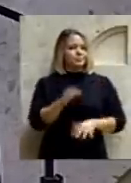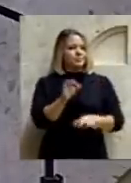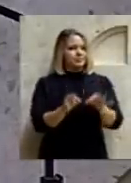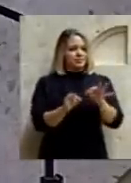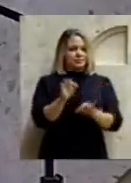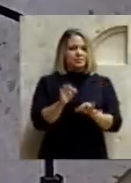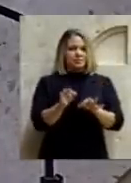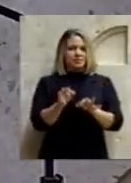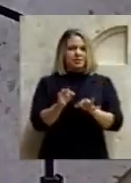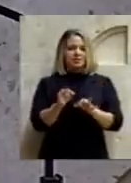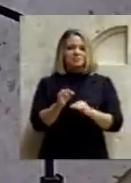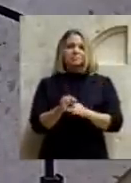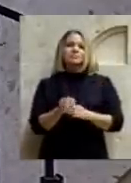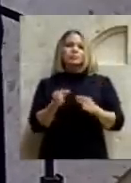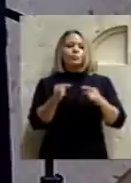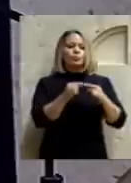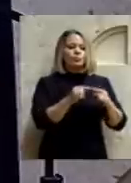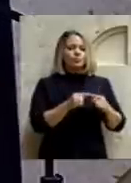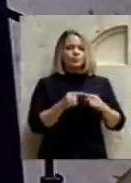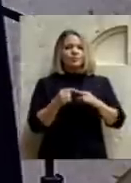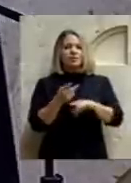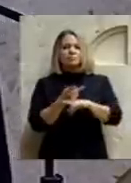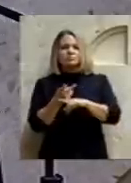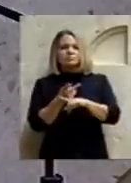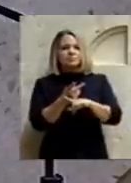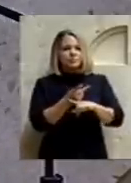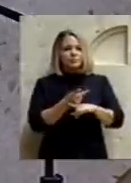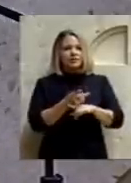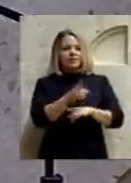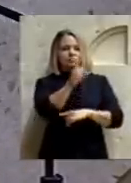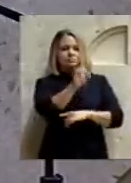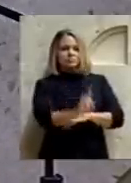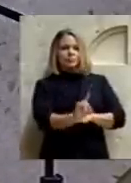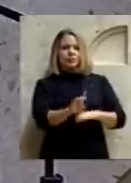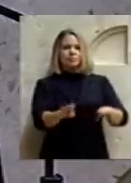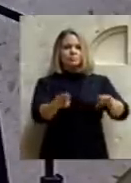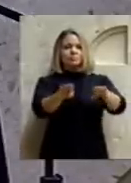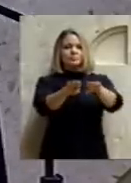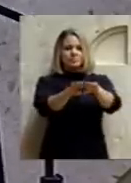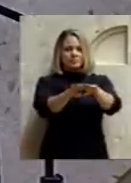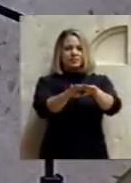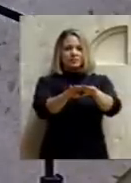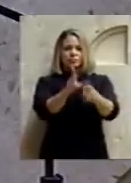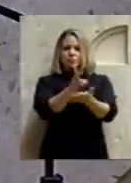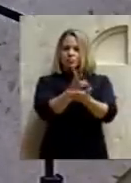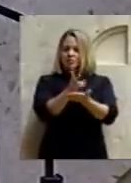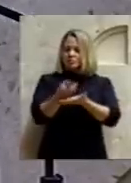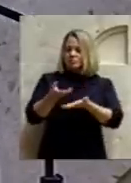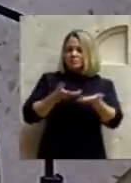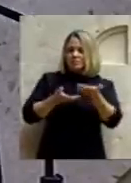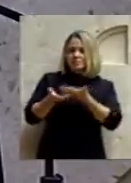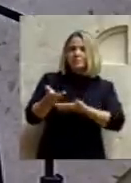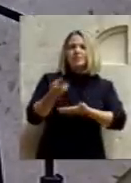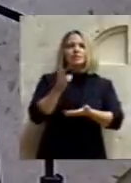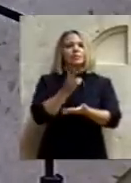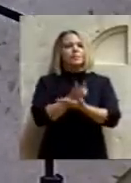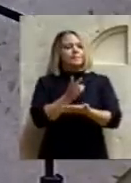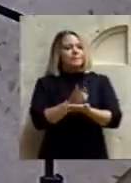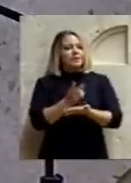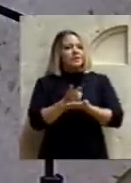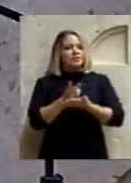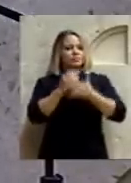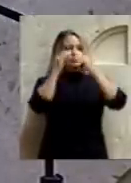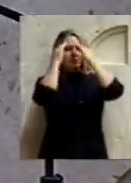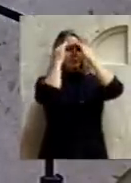se conferir ao que busca a restauração dos seus direitos, o mesmo tratamento, a mesma consideração que